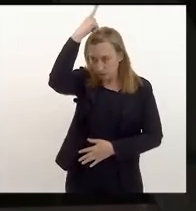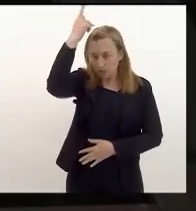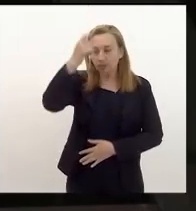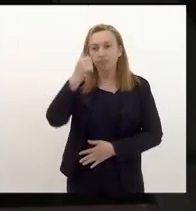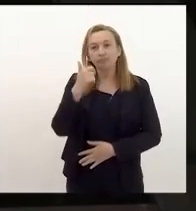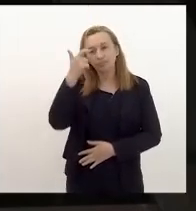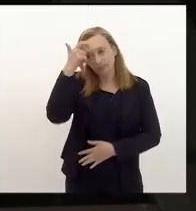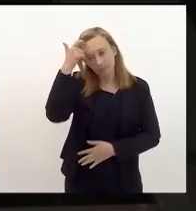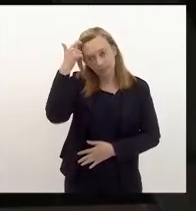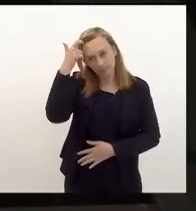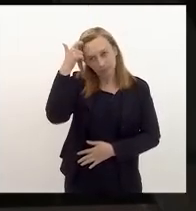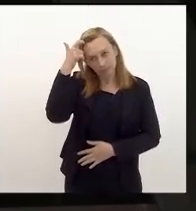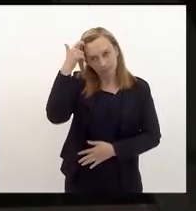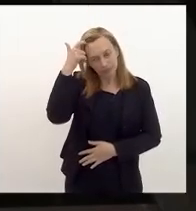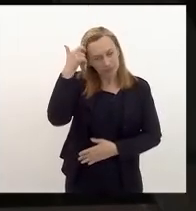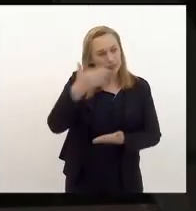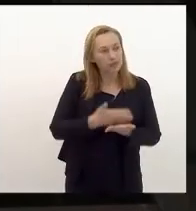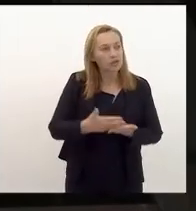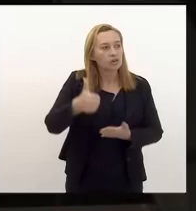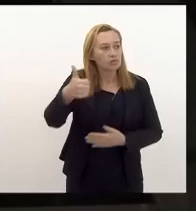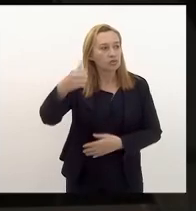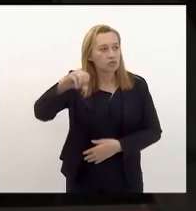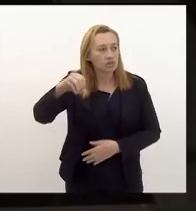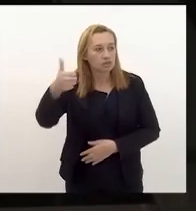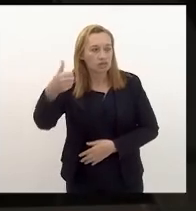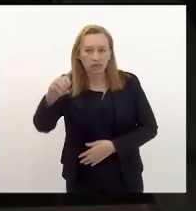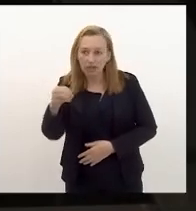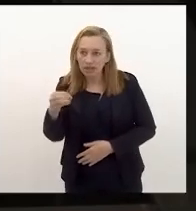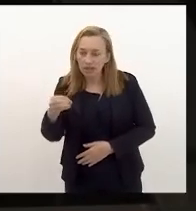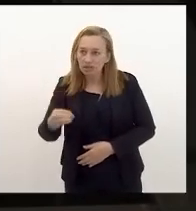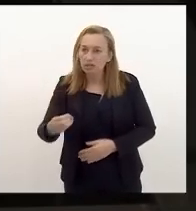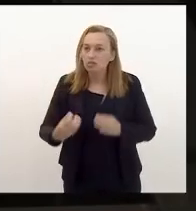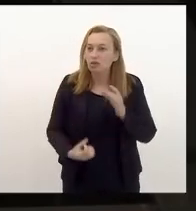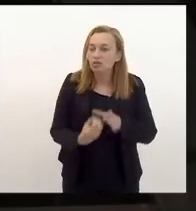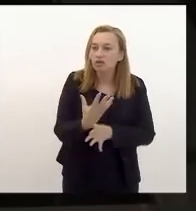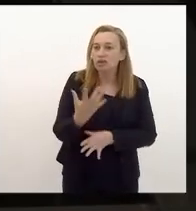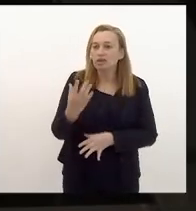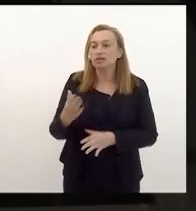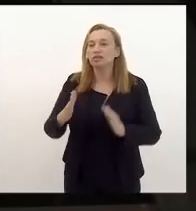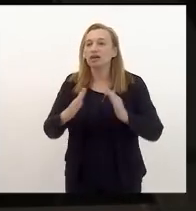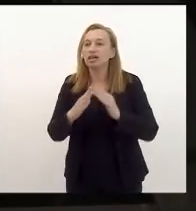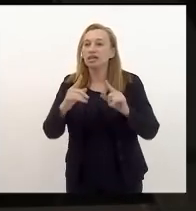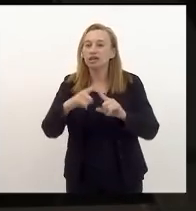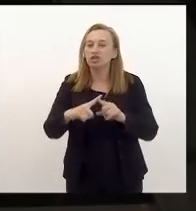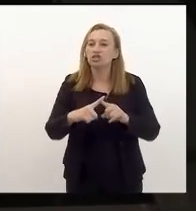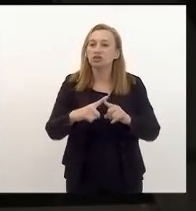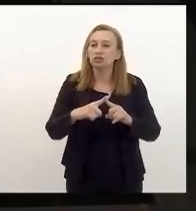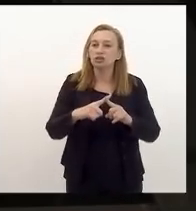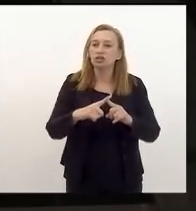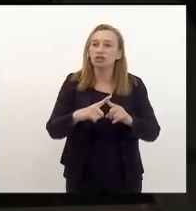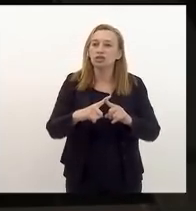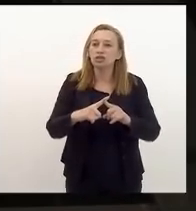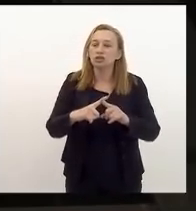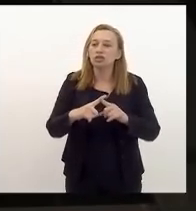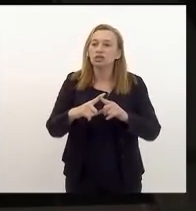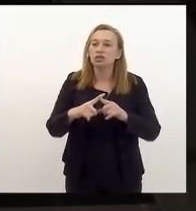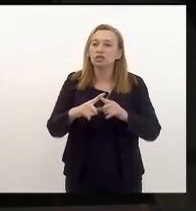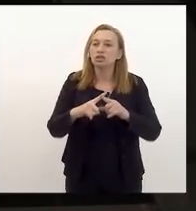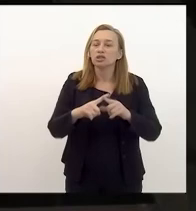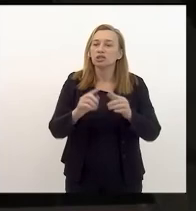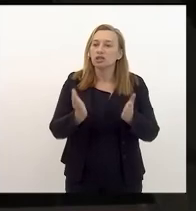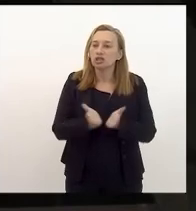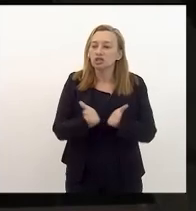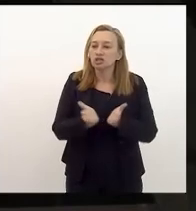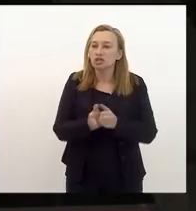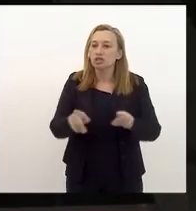pentecostalismo se difundiu a partir de 1910, com a fundação da Igreja Congregação Cristã e